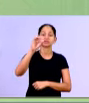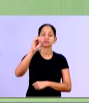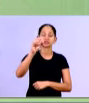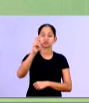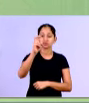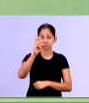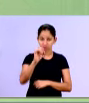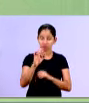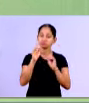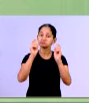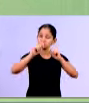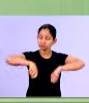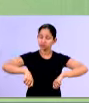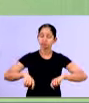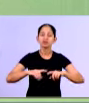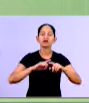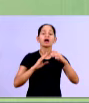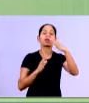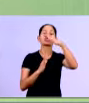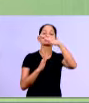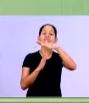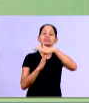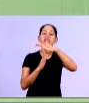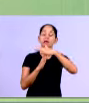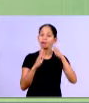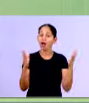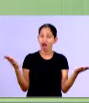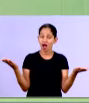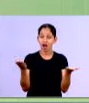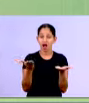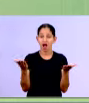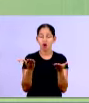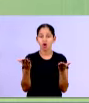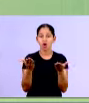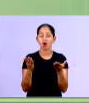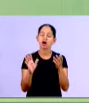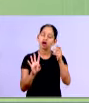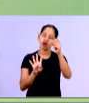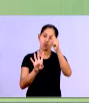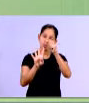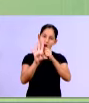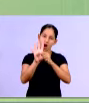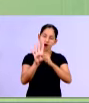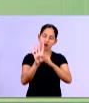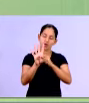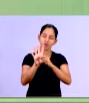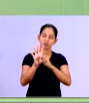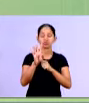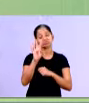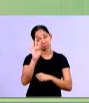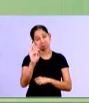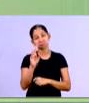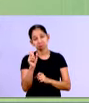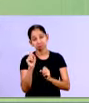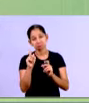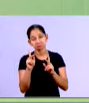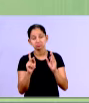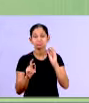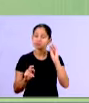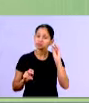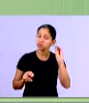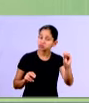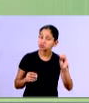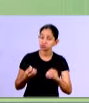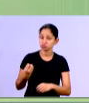0,065. E durante quanto tempo? Olha, observe que agora são 4 meses. 4 meses. E